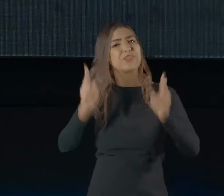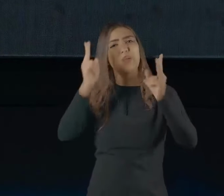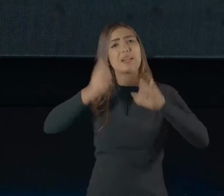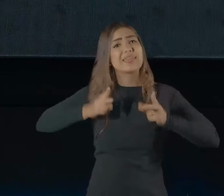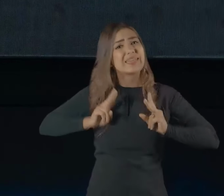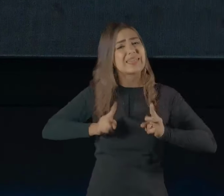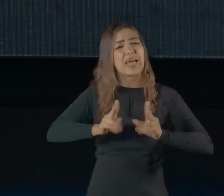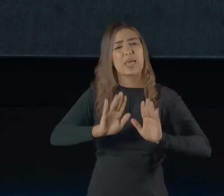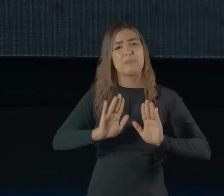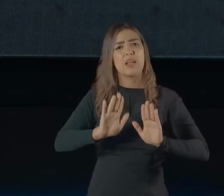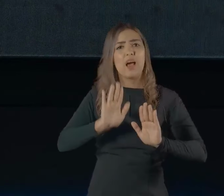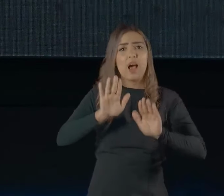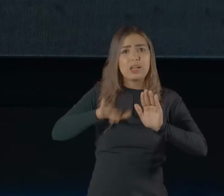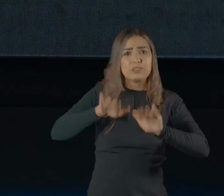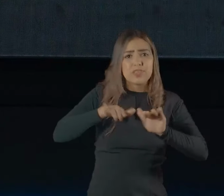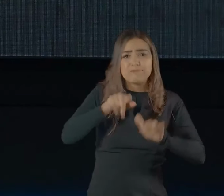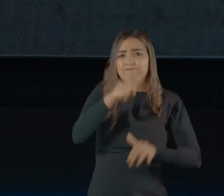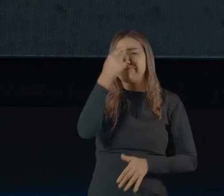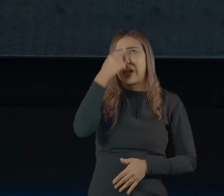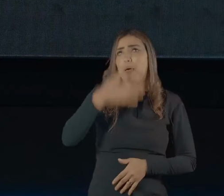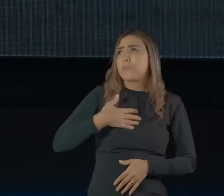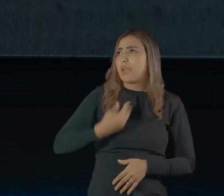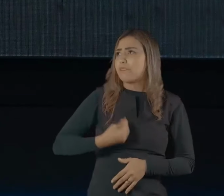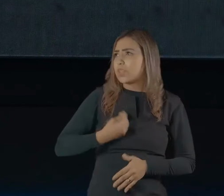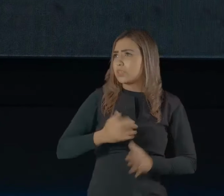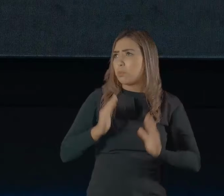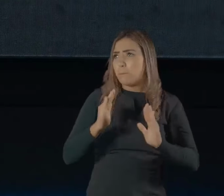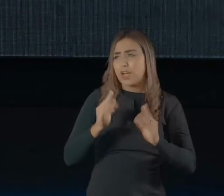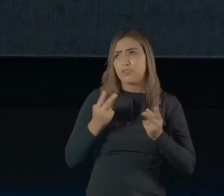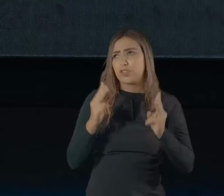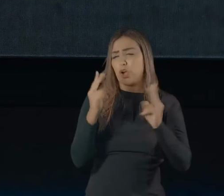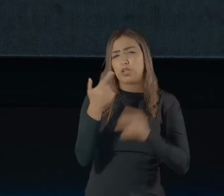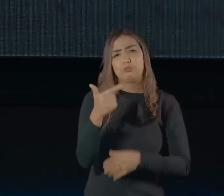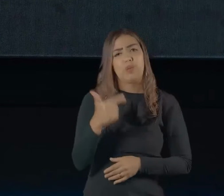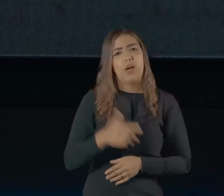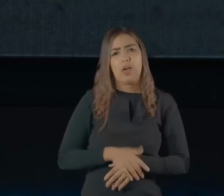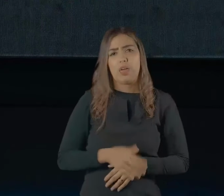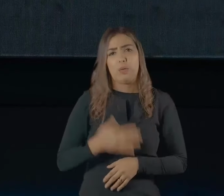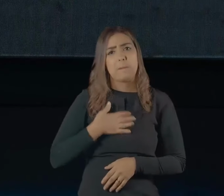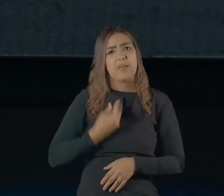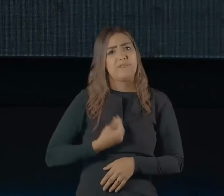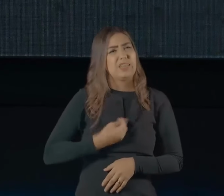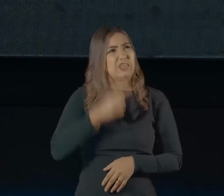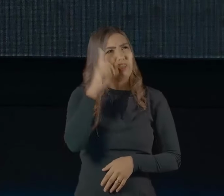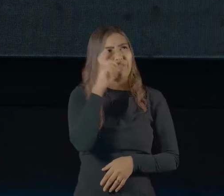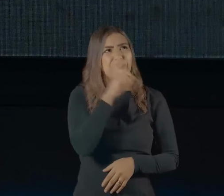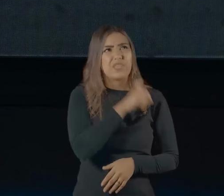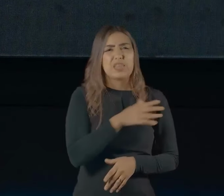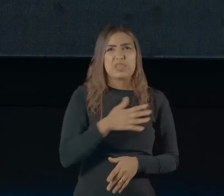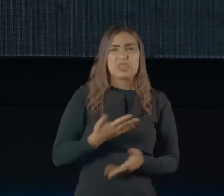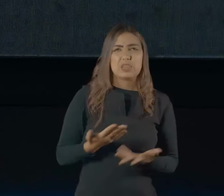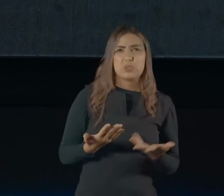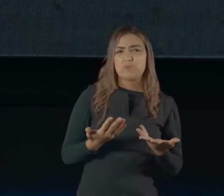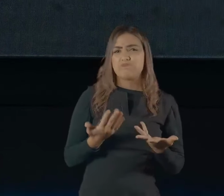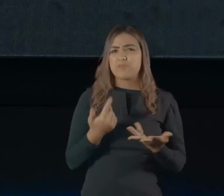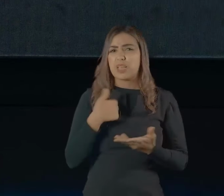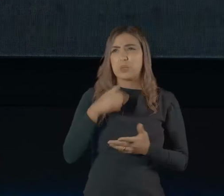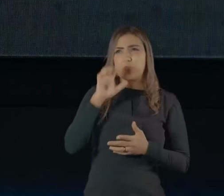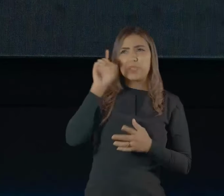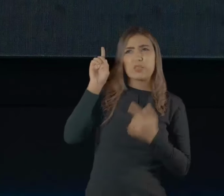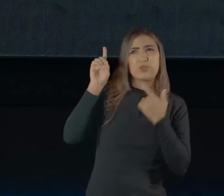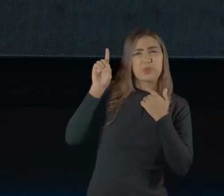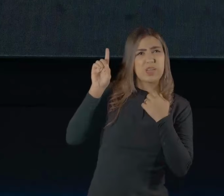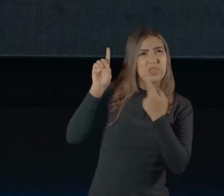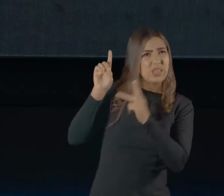Talvez você esteja vivendo um momento difícil e você está questionando, será que eu estou na vontade de Deus? Querido, o Espírito Santo habita